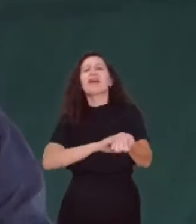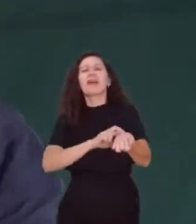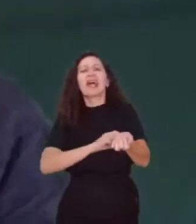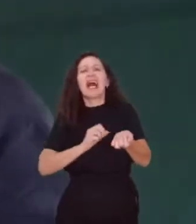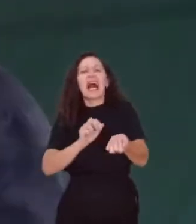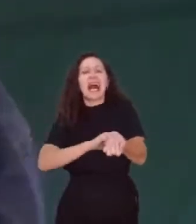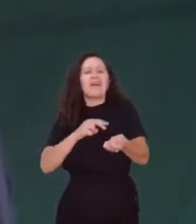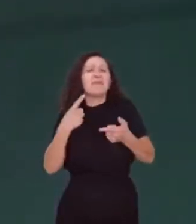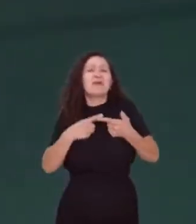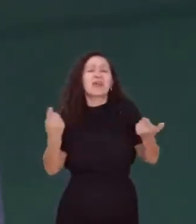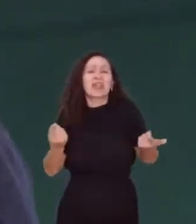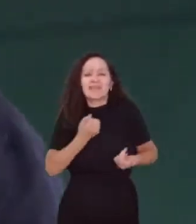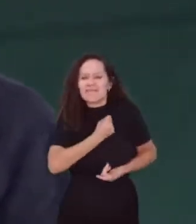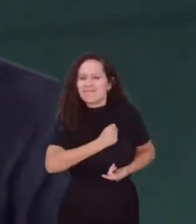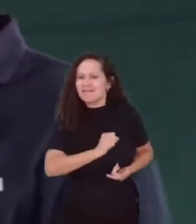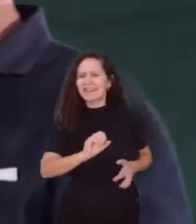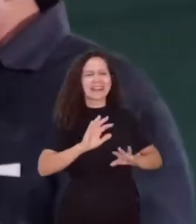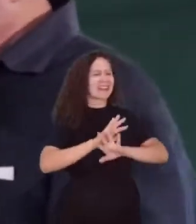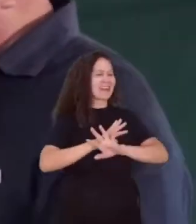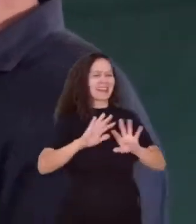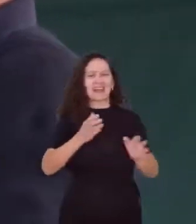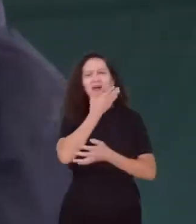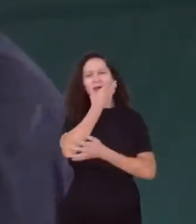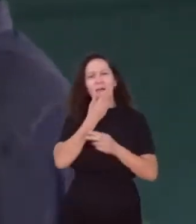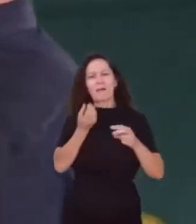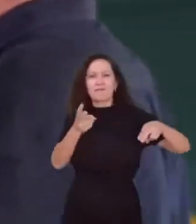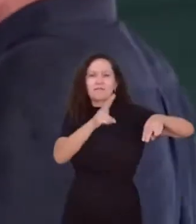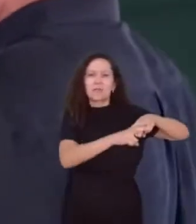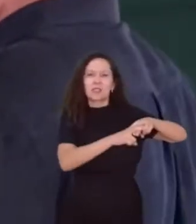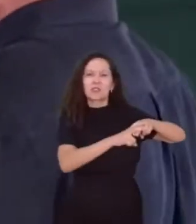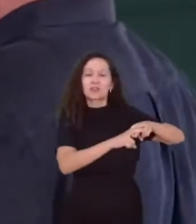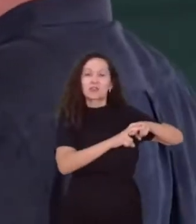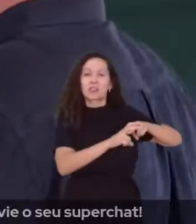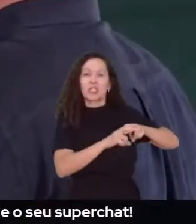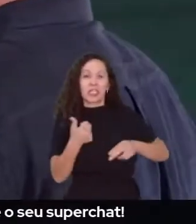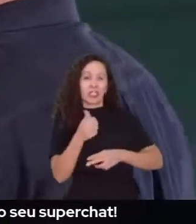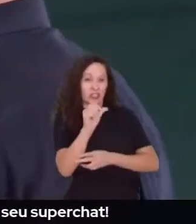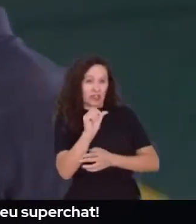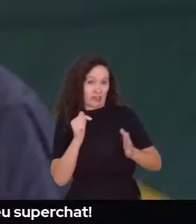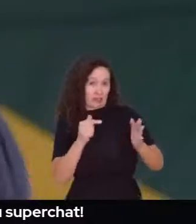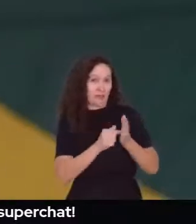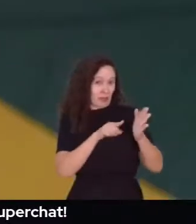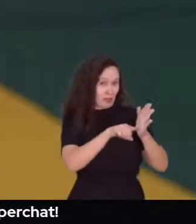Um cara que foi preso e cresceu 16 pontos na pesquisa.